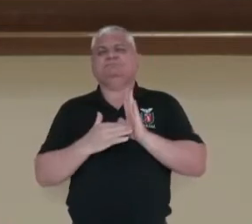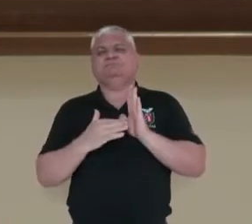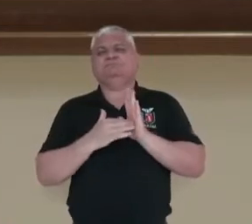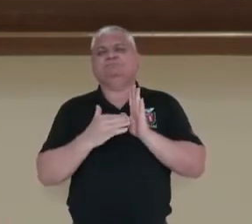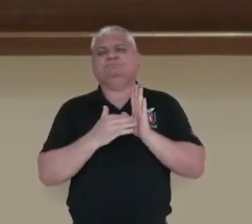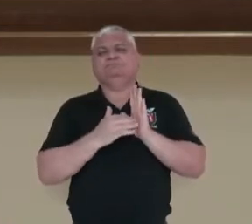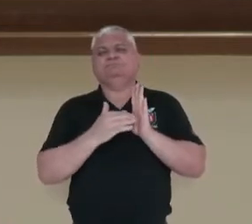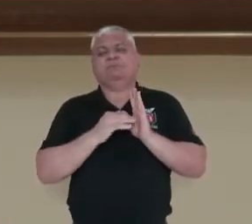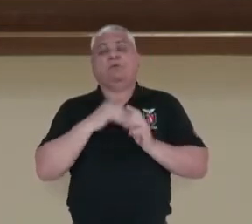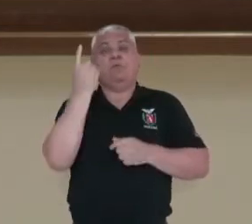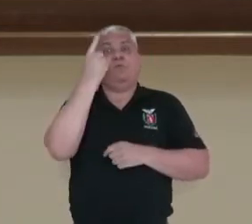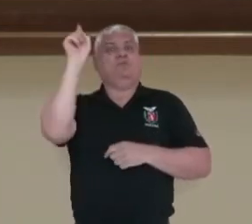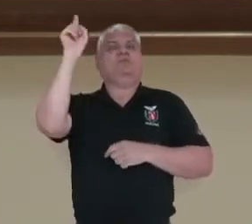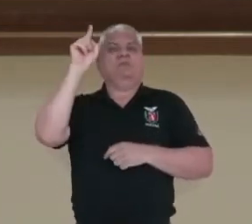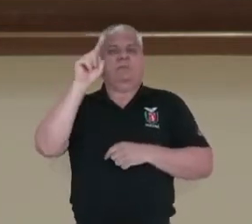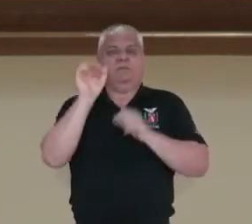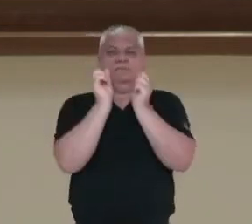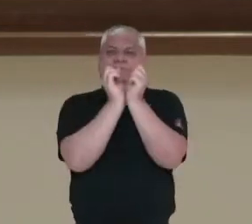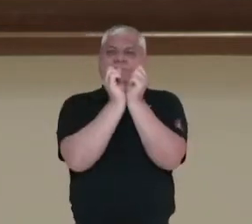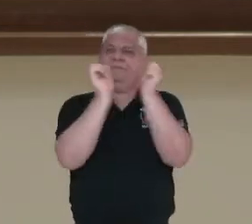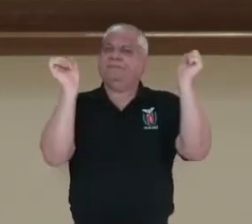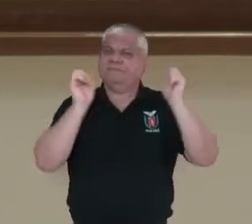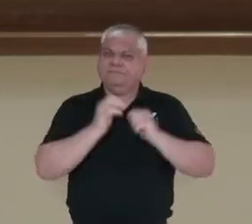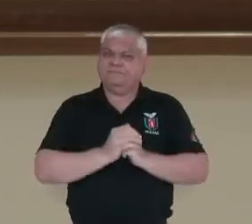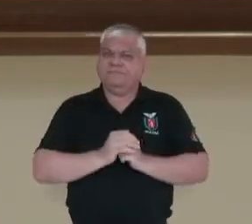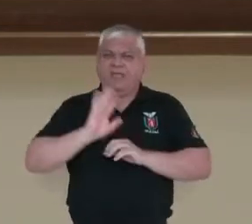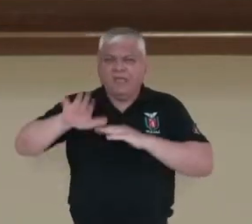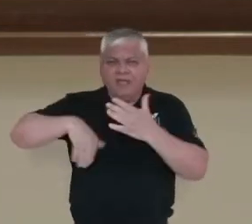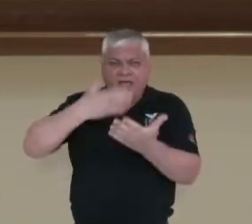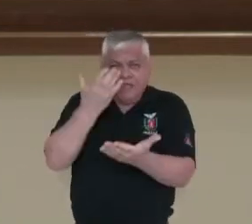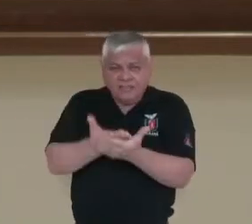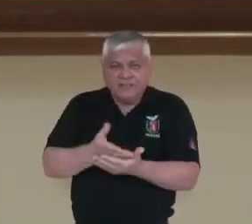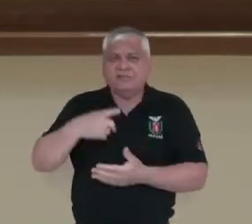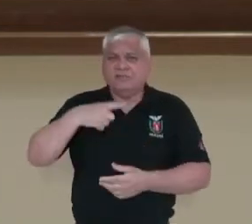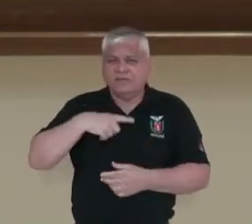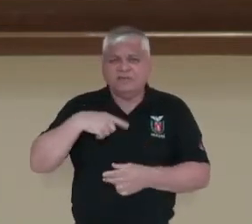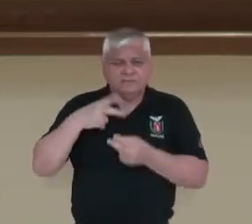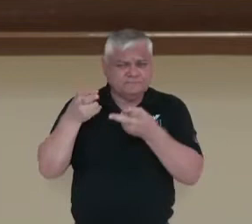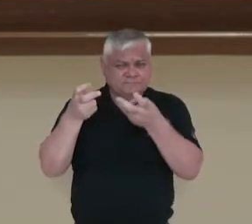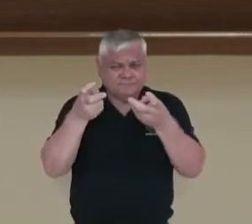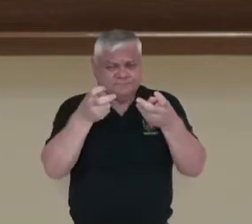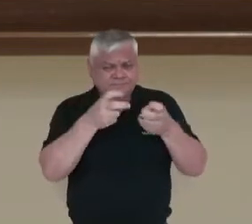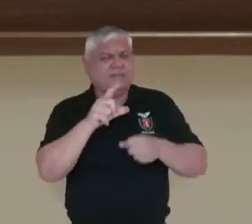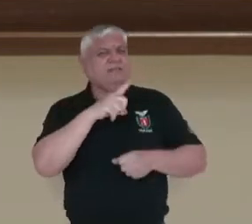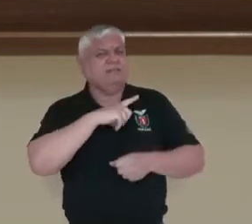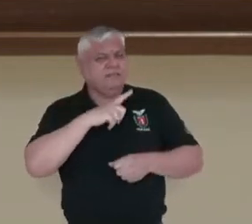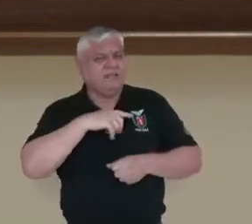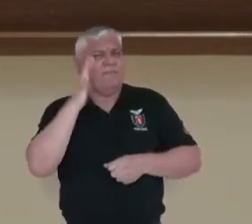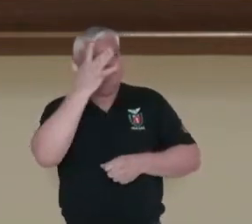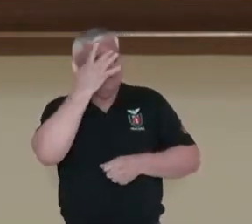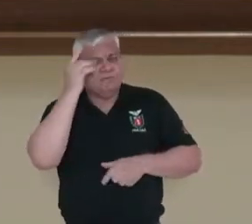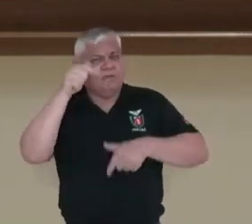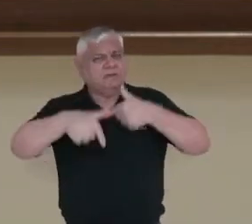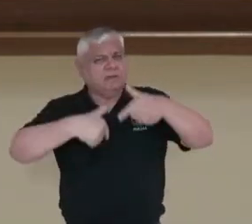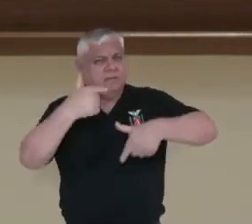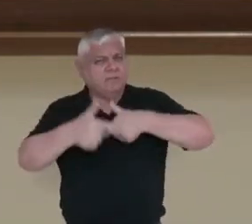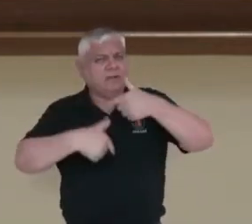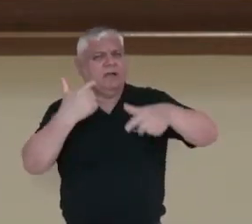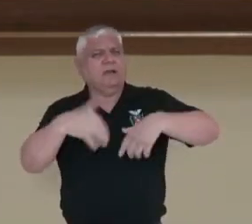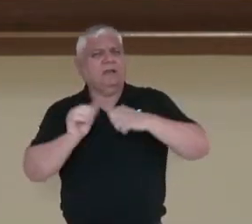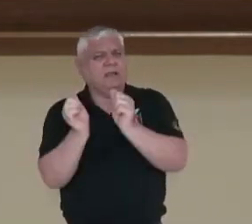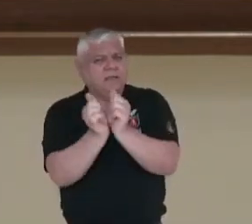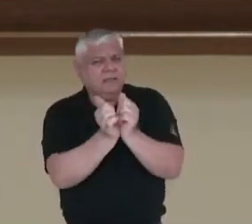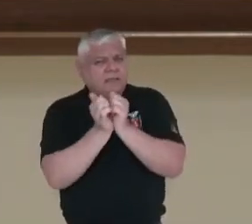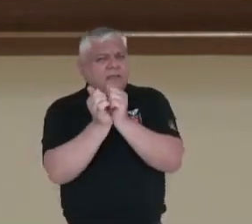escravocratas. Podemos dizer que até hoje ainda há práticas escravocratas. Ainda hoje há pessoas aí que vivem